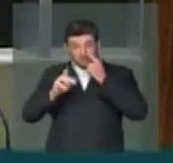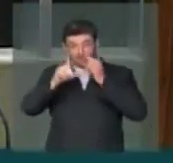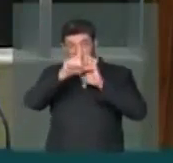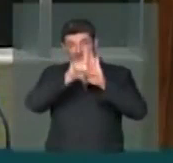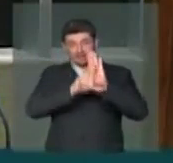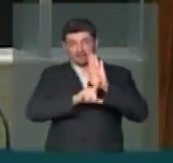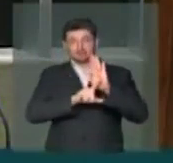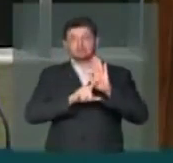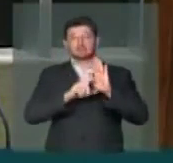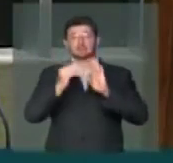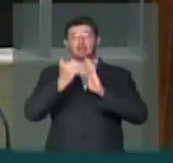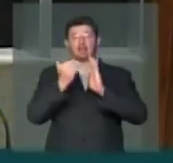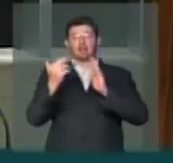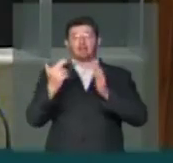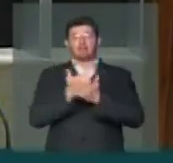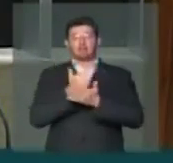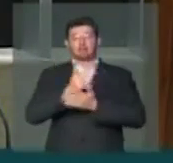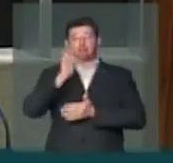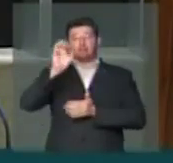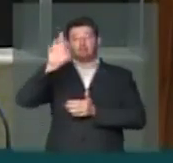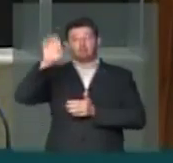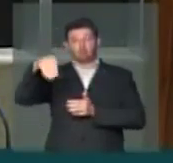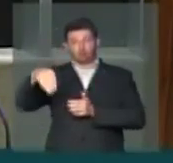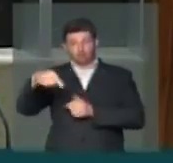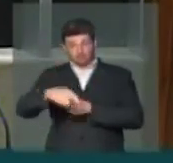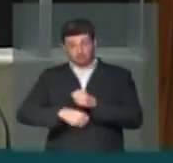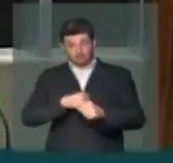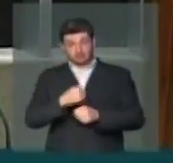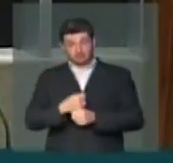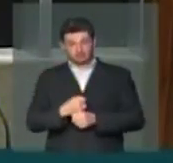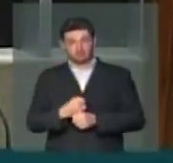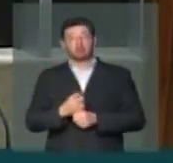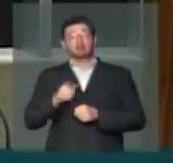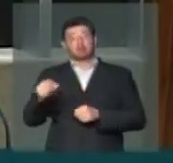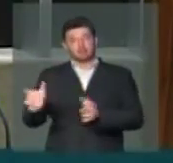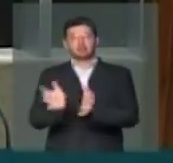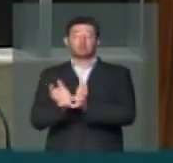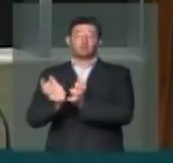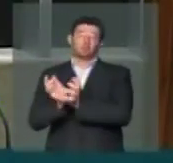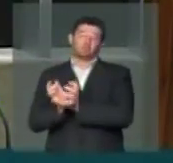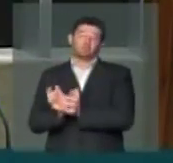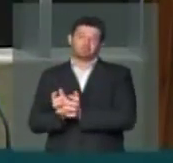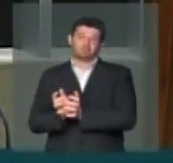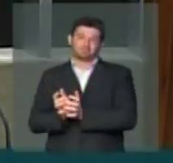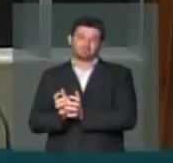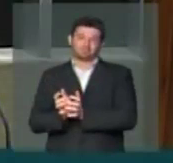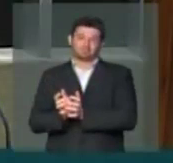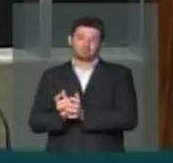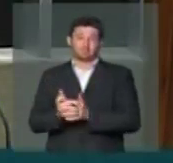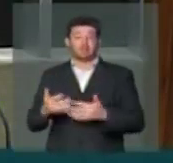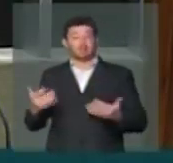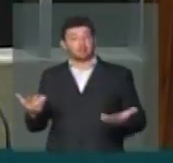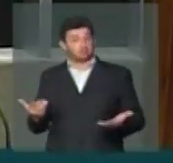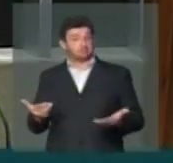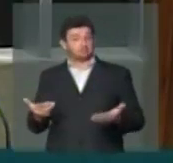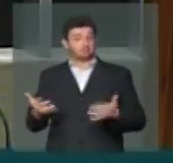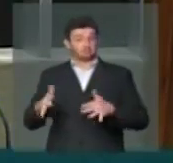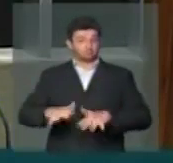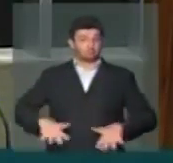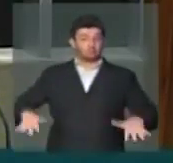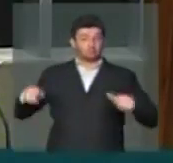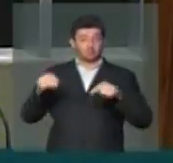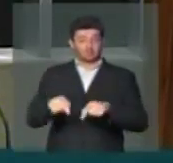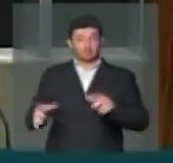revista Forbes desse ano, vamos ver que lá estão esses segmentos. E, basicamente,